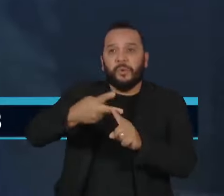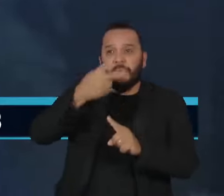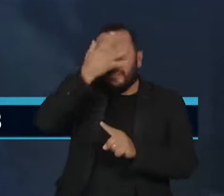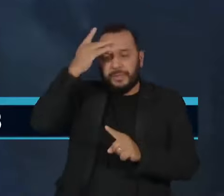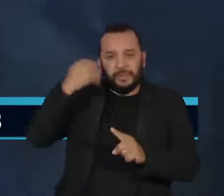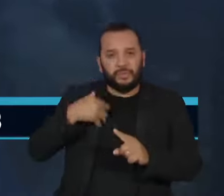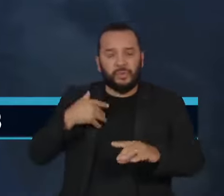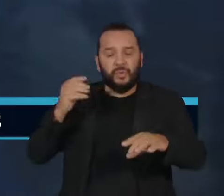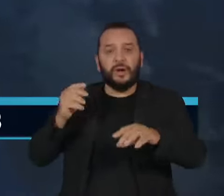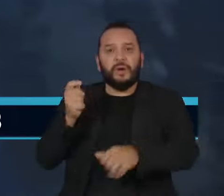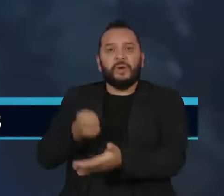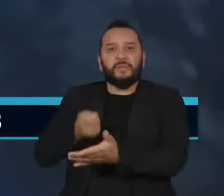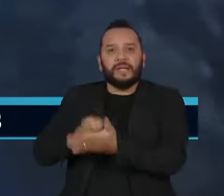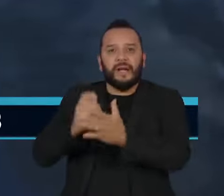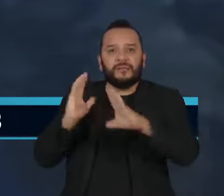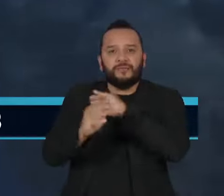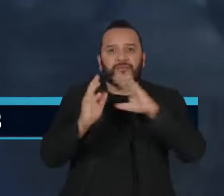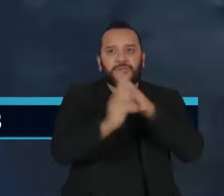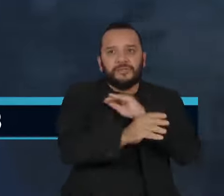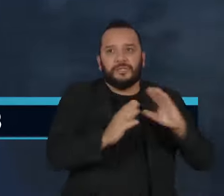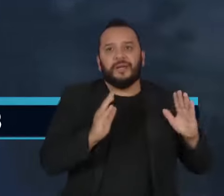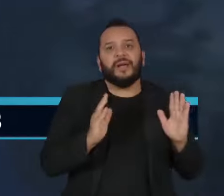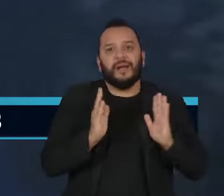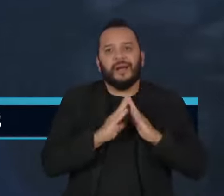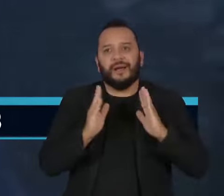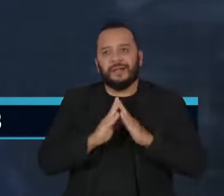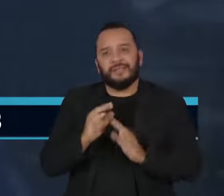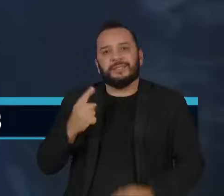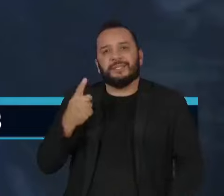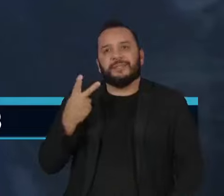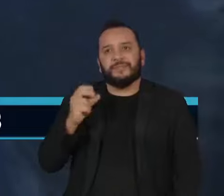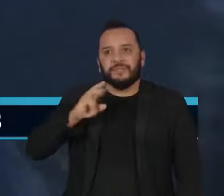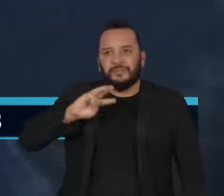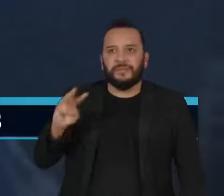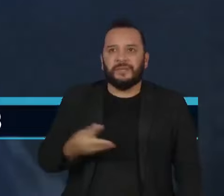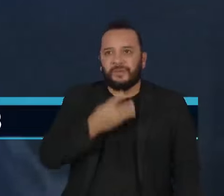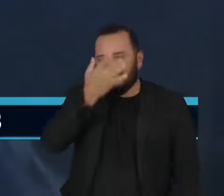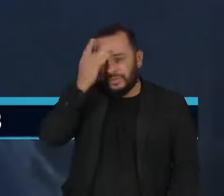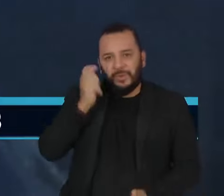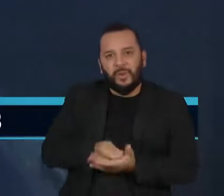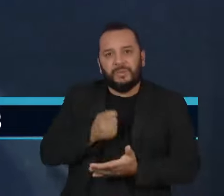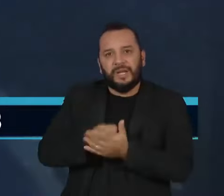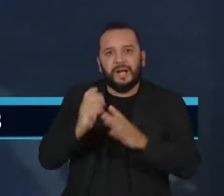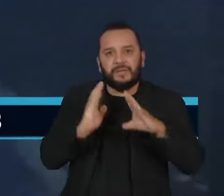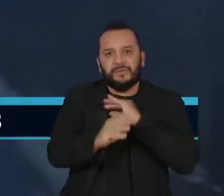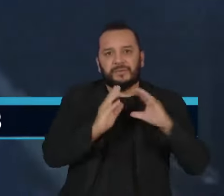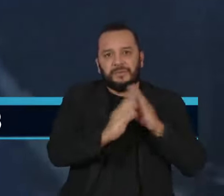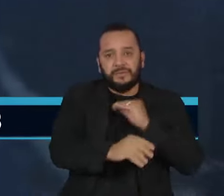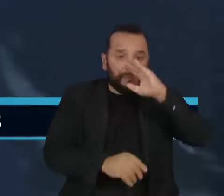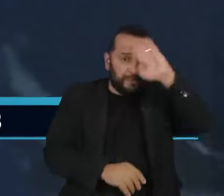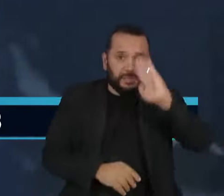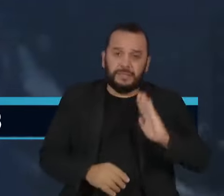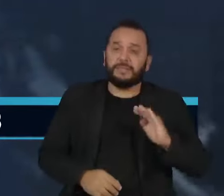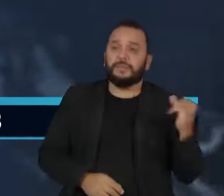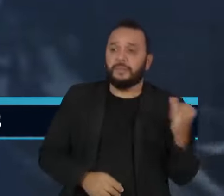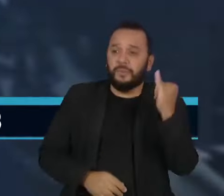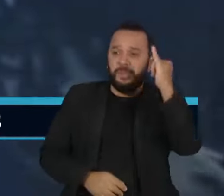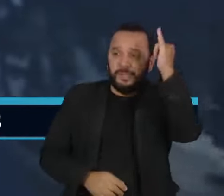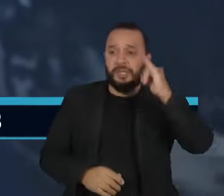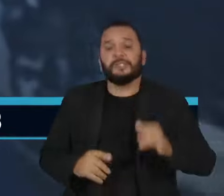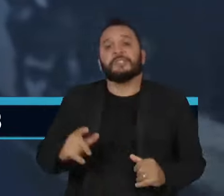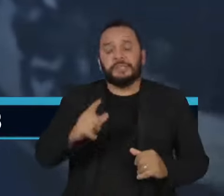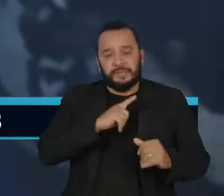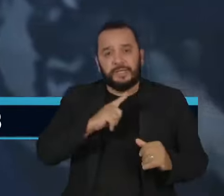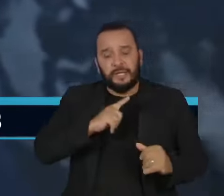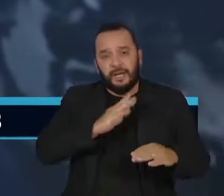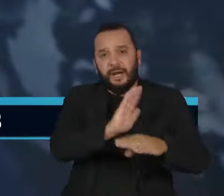suas casas, ultrapassando 120 milhões de deslocados à força. E o Brasil tem desempenhado um papel importante na